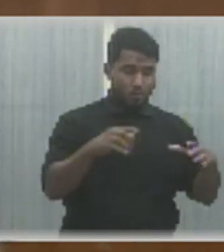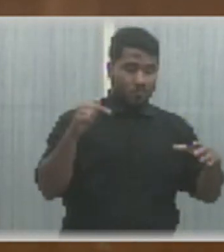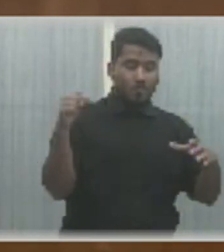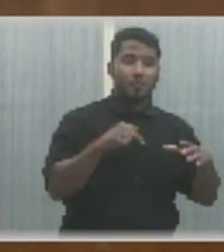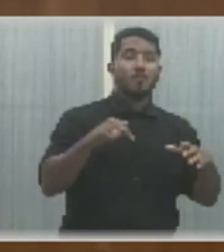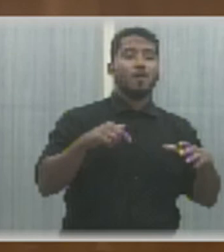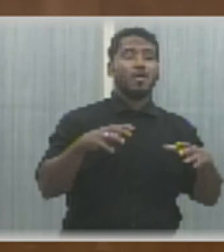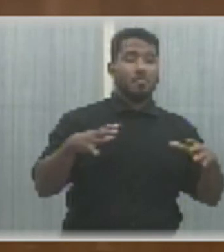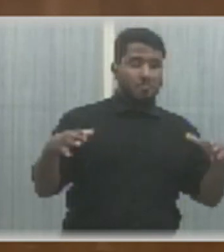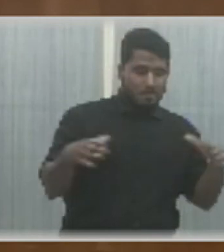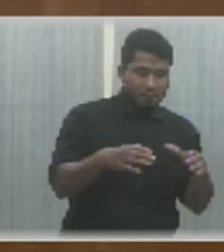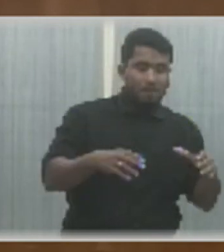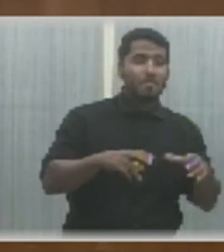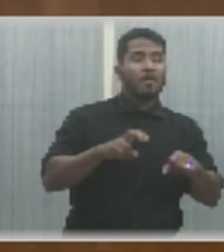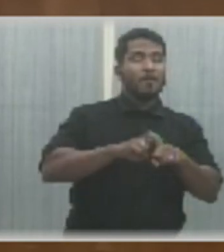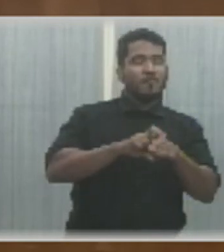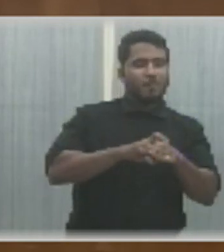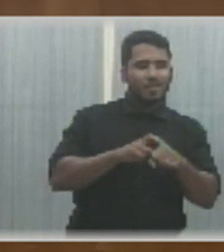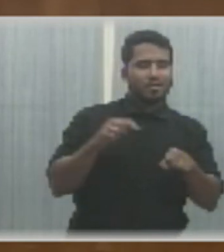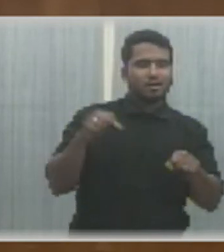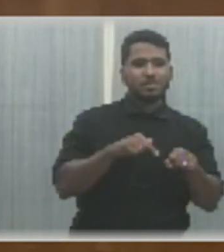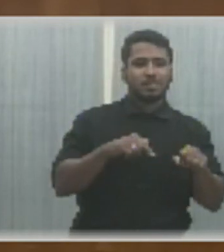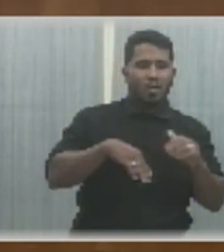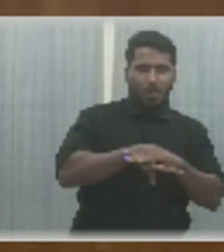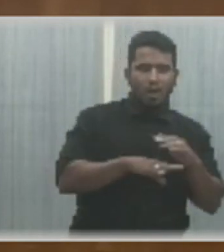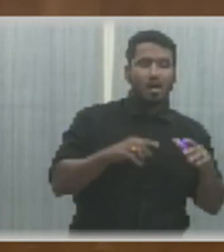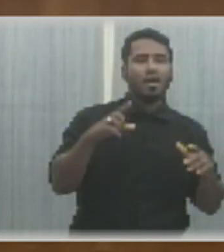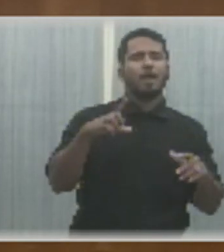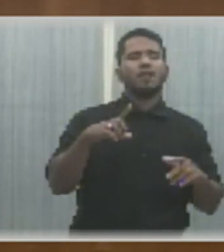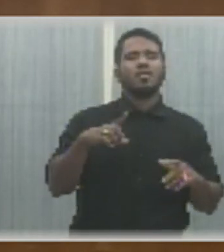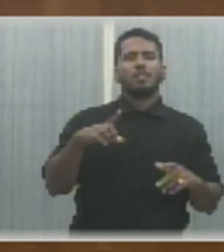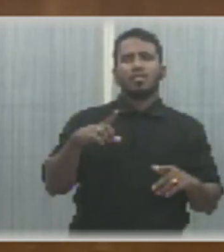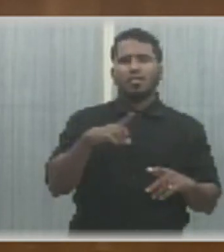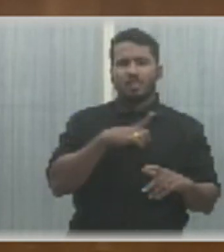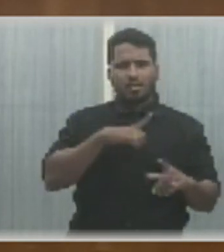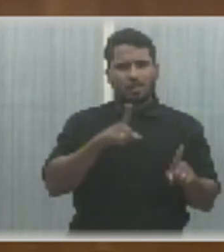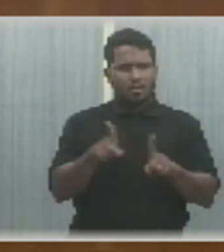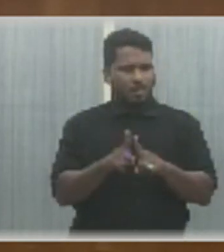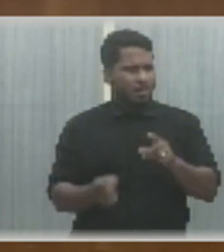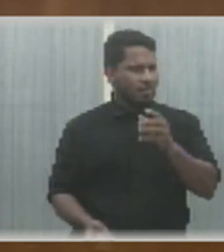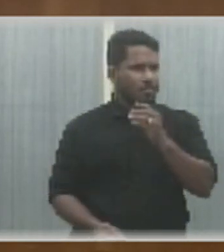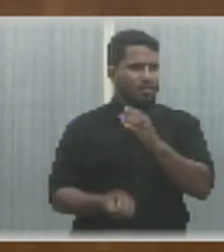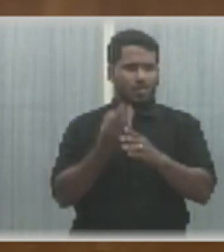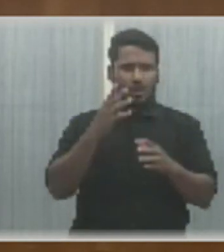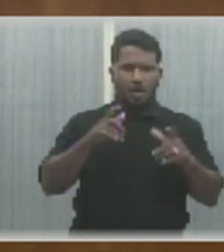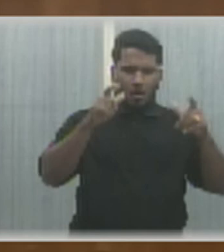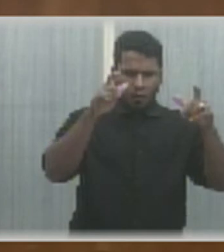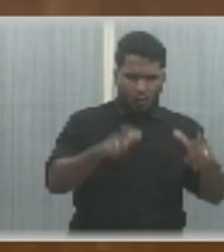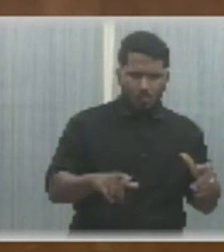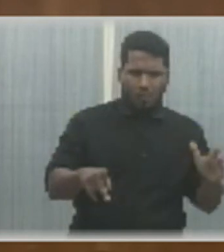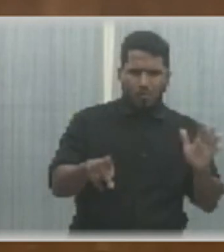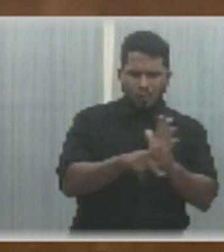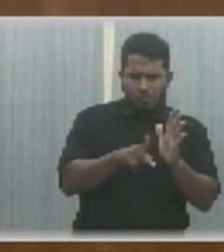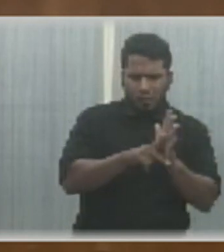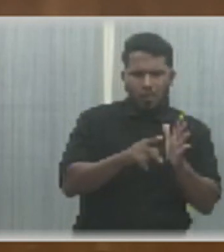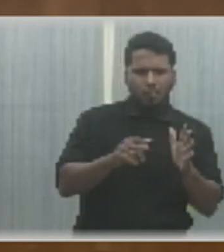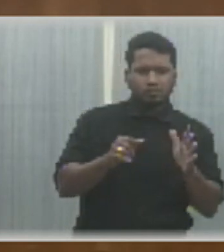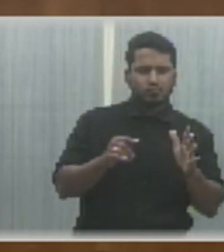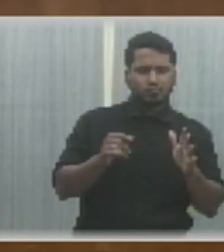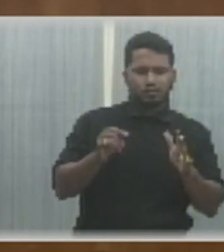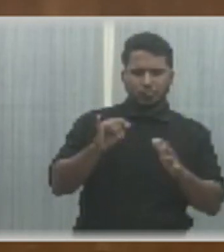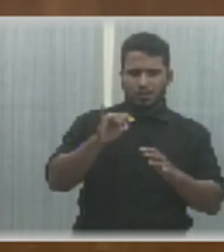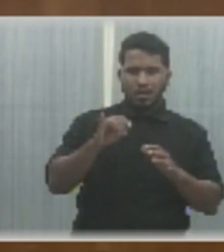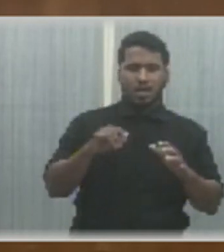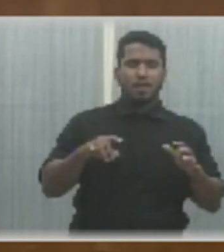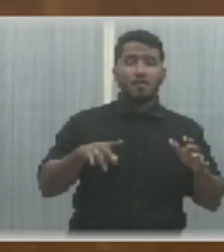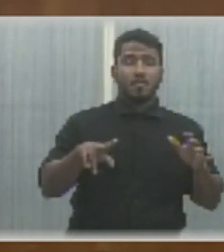Banco Verde, que viabiliza a implantação de banco de germoplasma integrado a